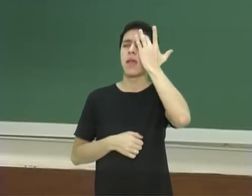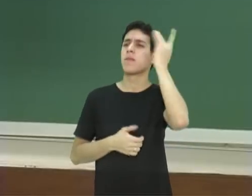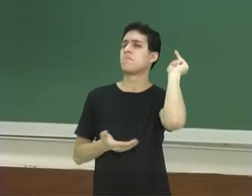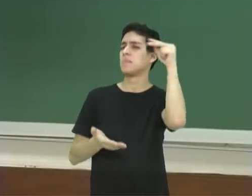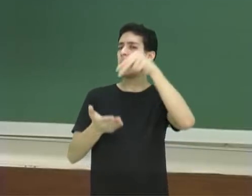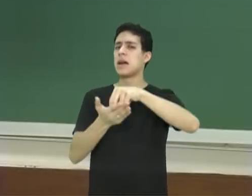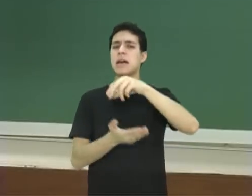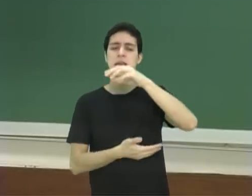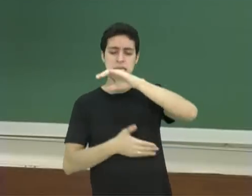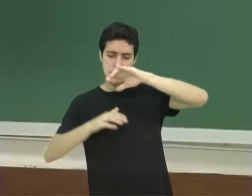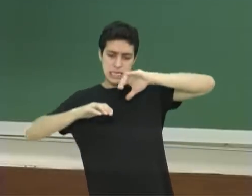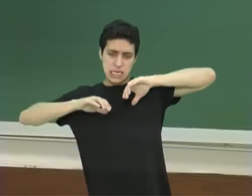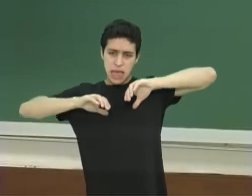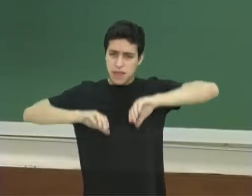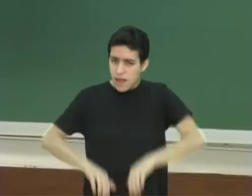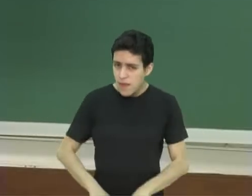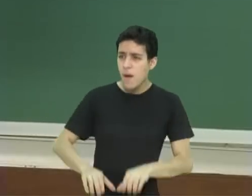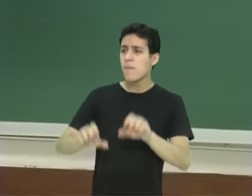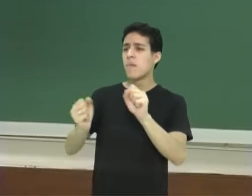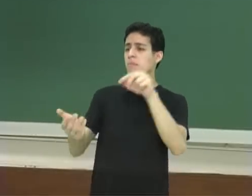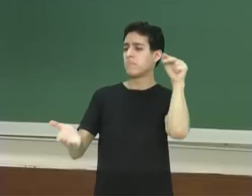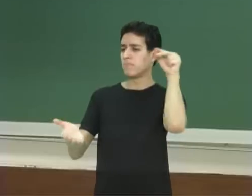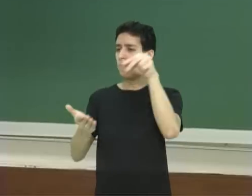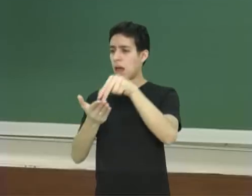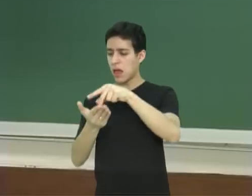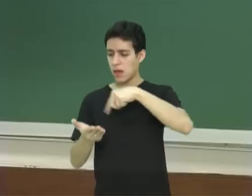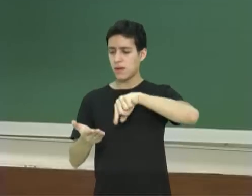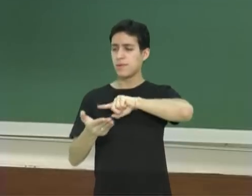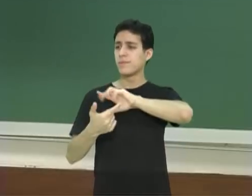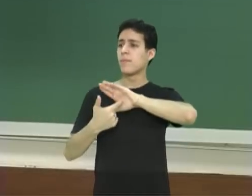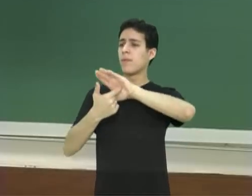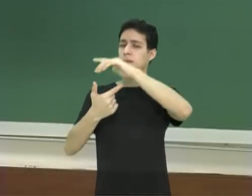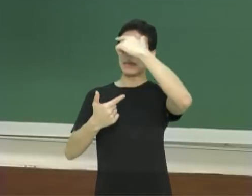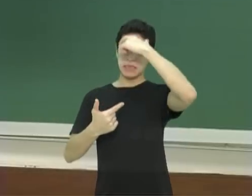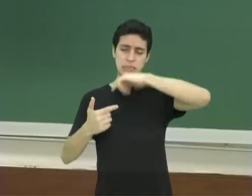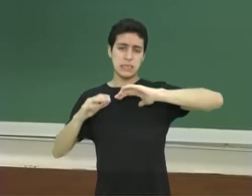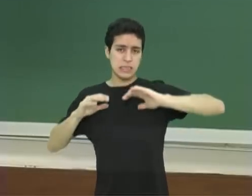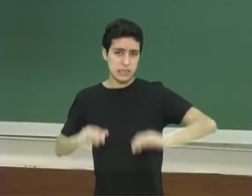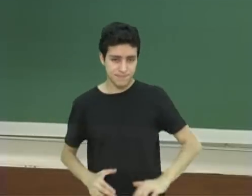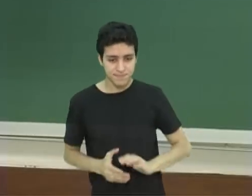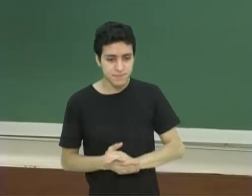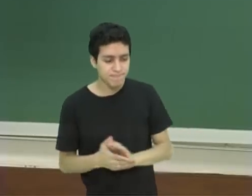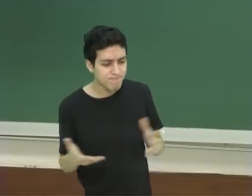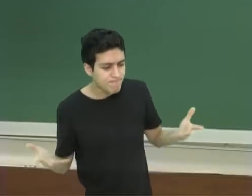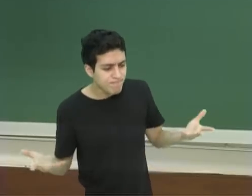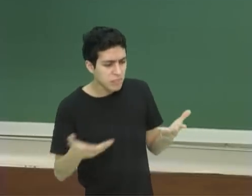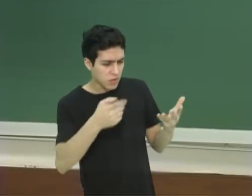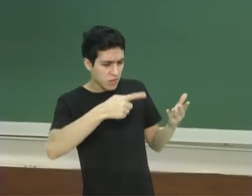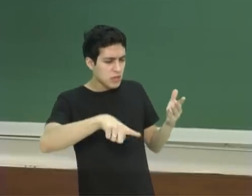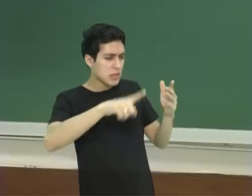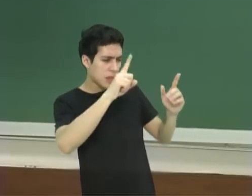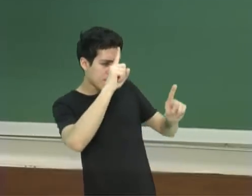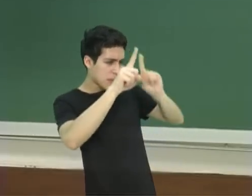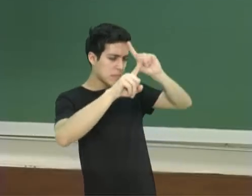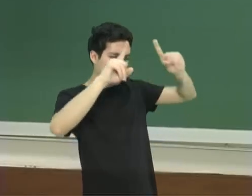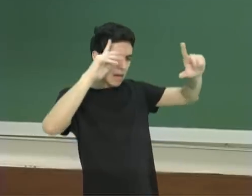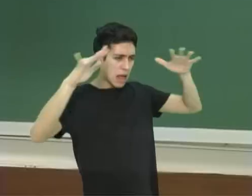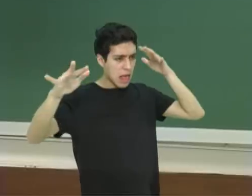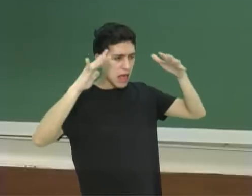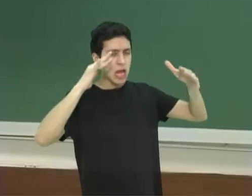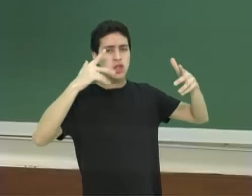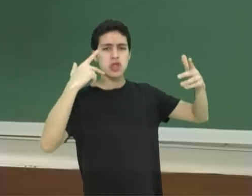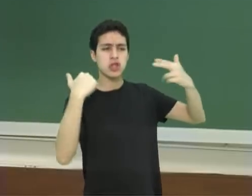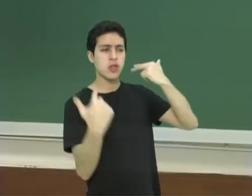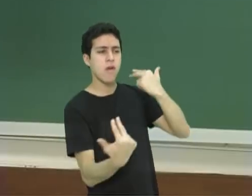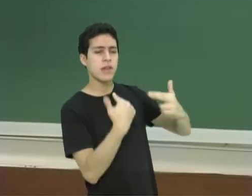somos cidadãos e temos o poder de exercer a nossa cidadania. Reforçar a criatividade, né, incentivar as